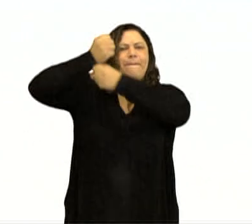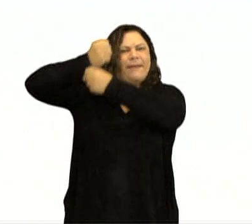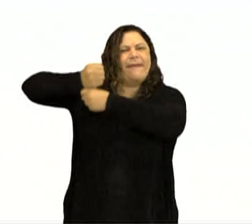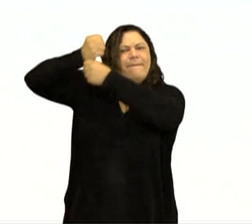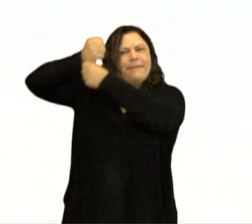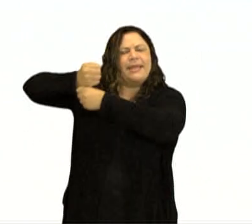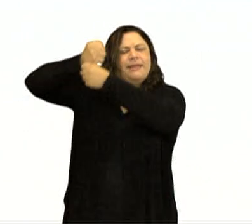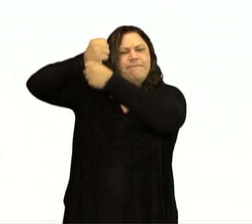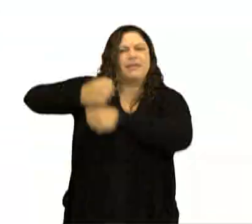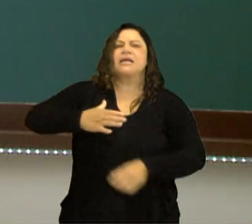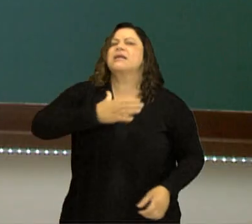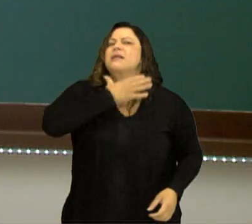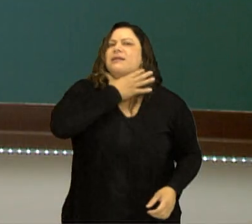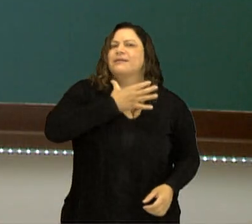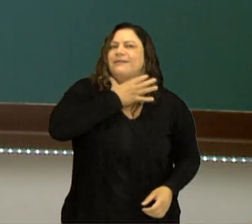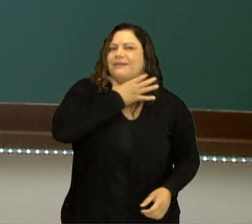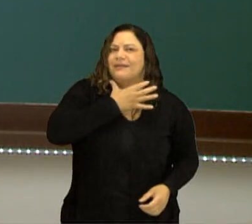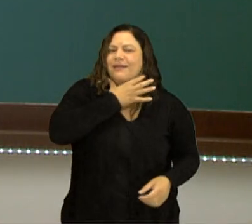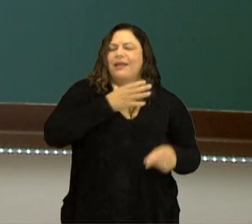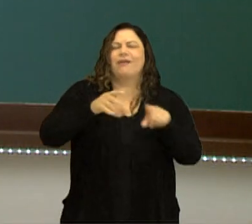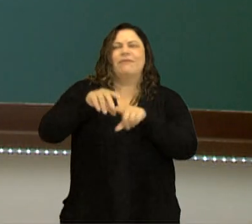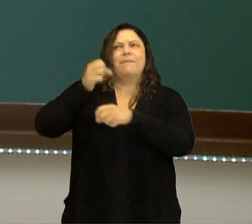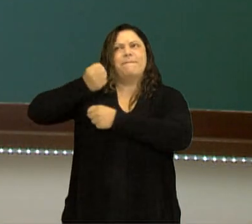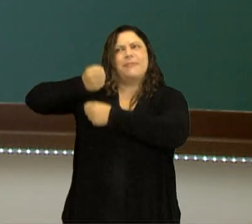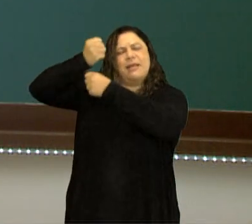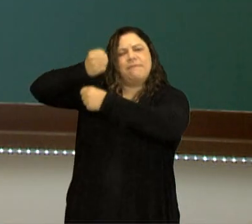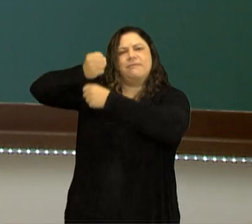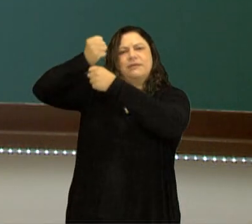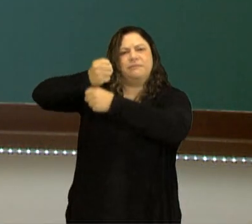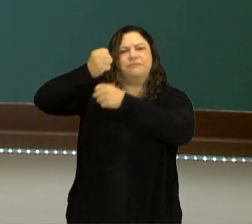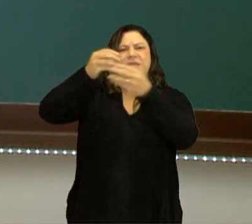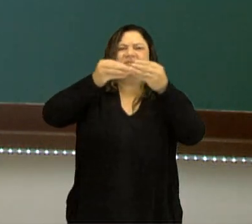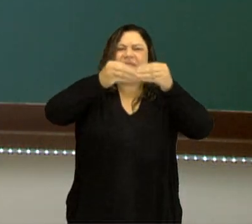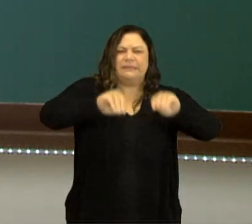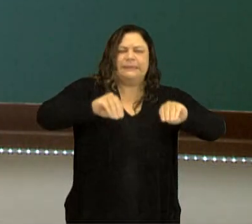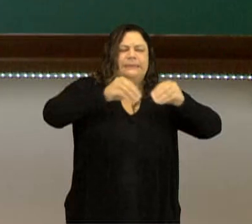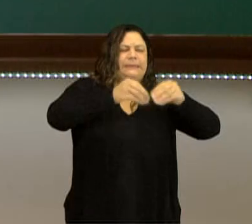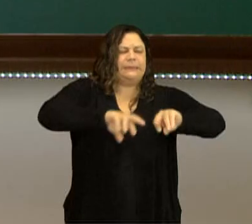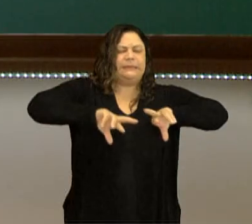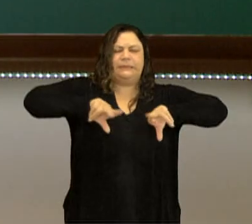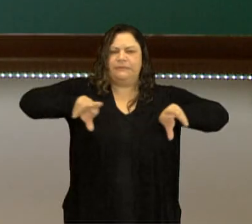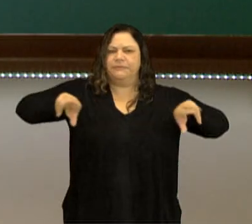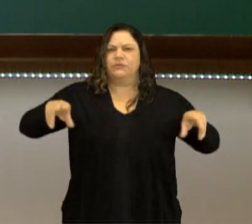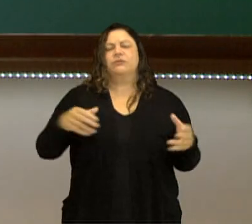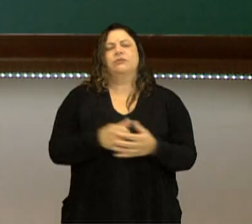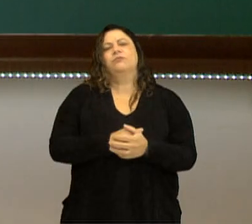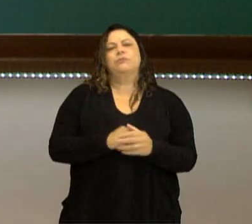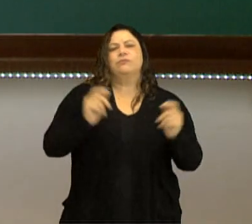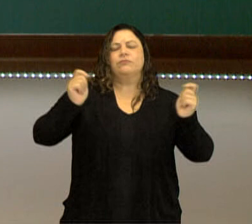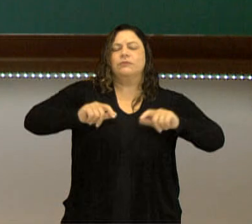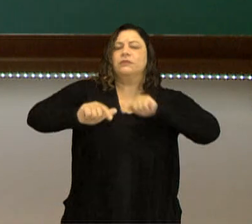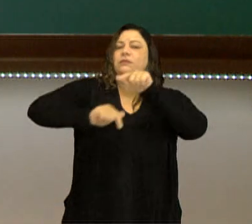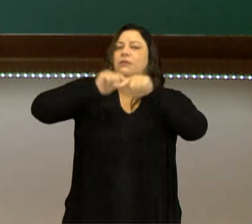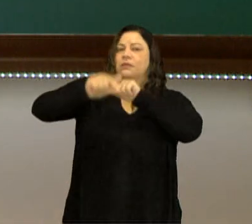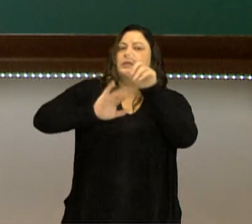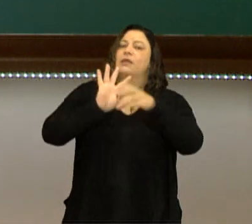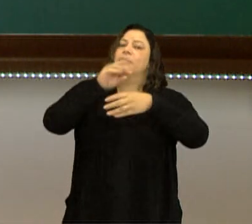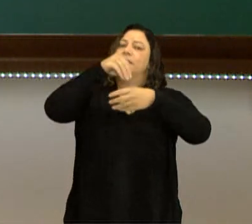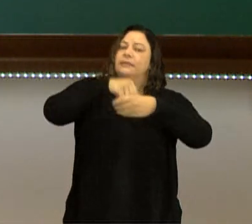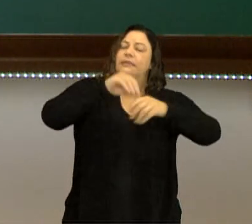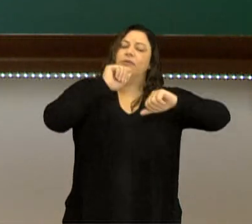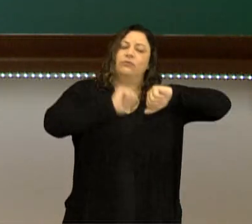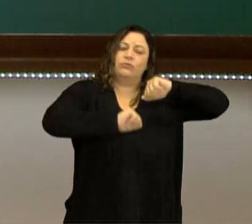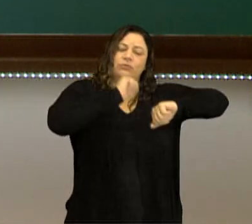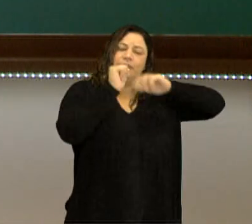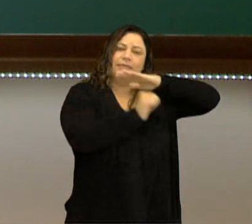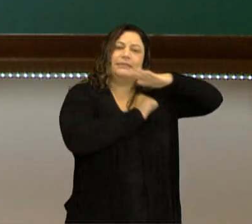essas condições de como se viviam péssimas, com as péssimas condições de trabalho dentro dessas